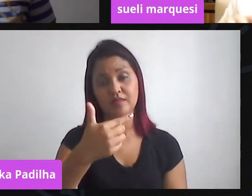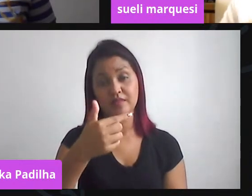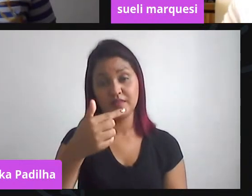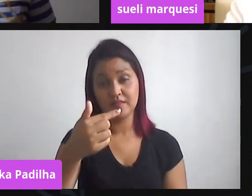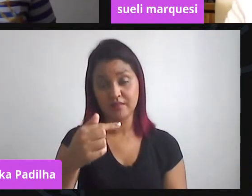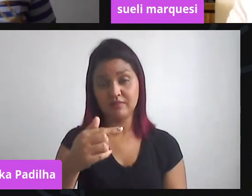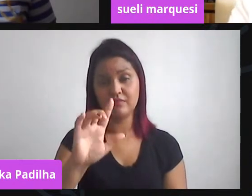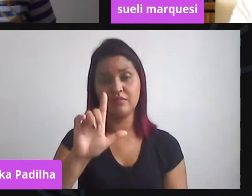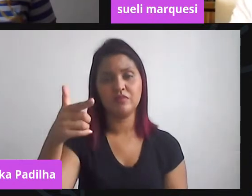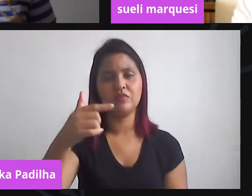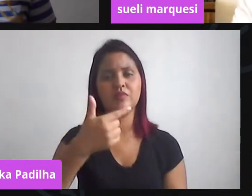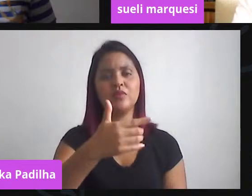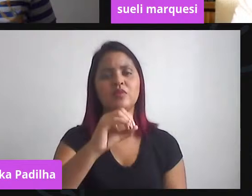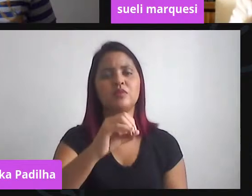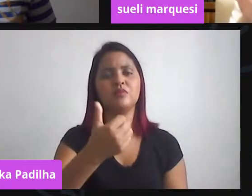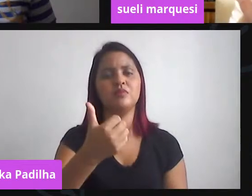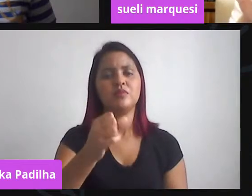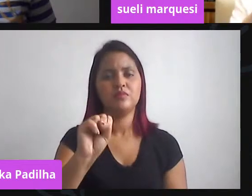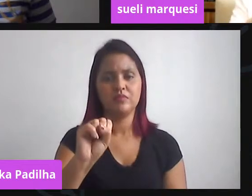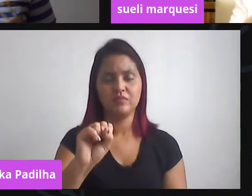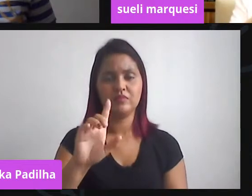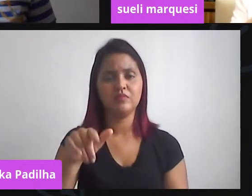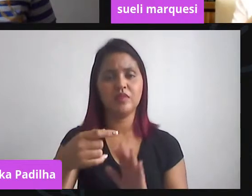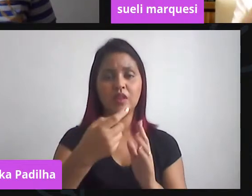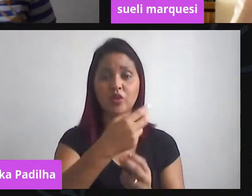saem praticamente